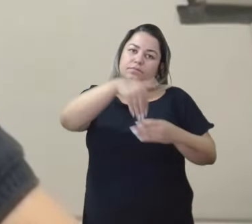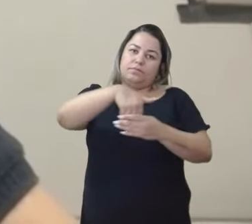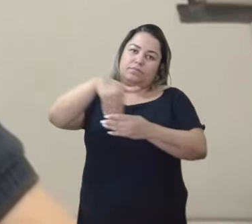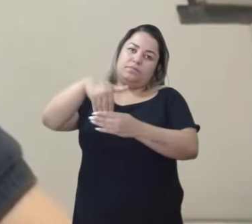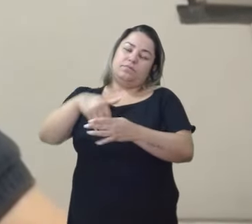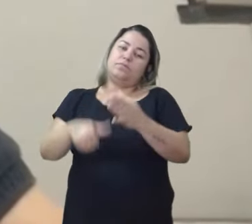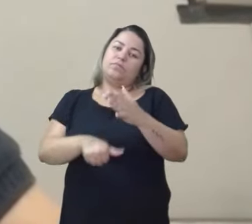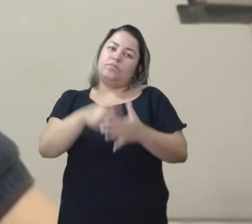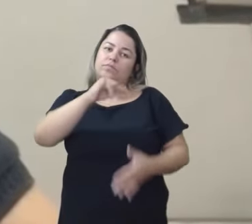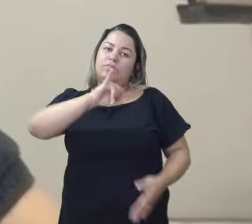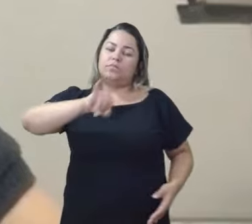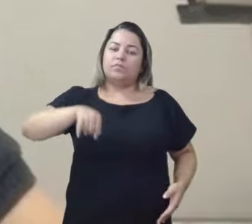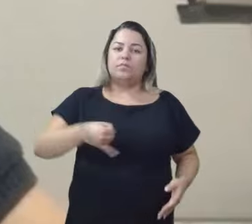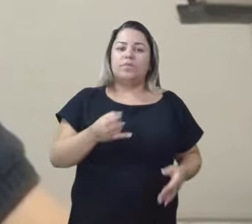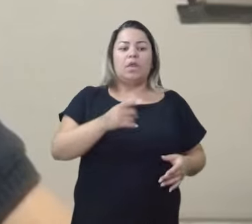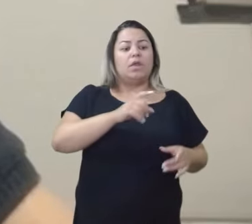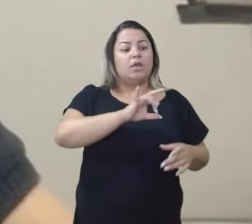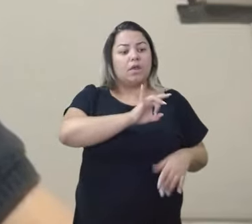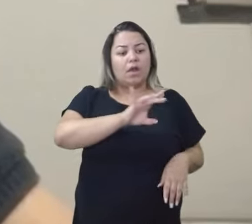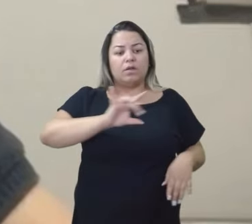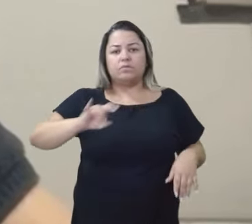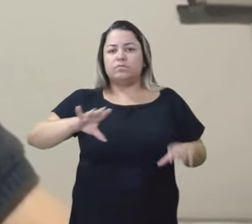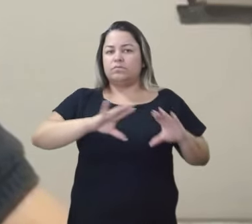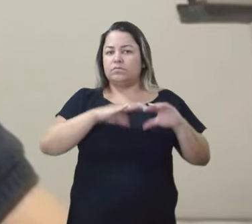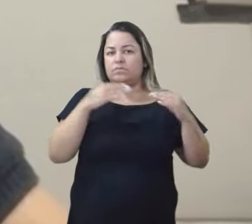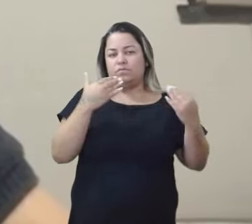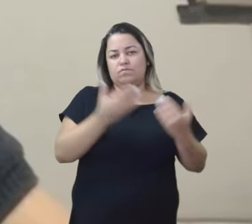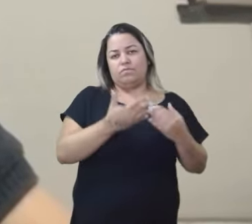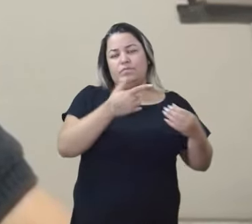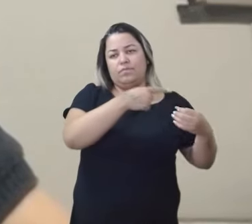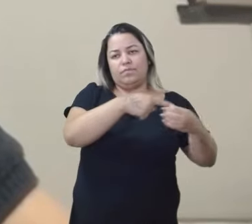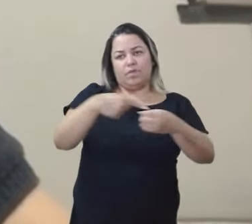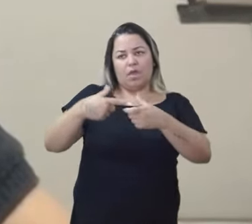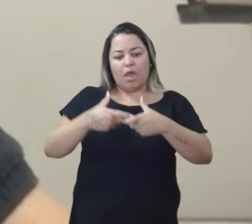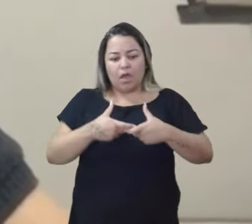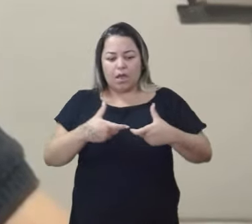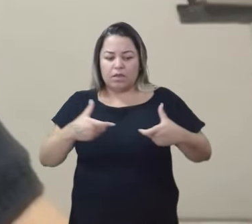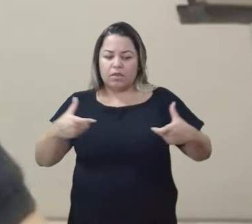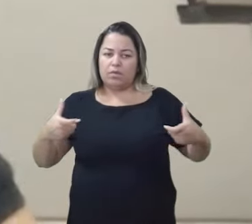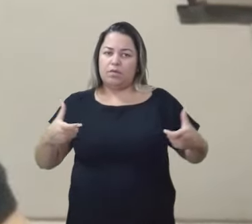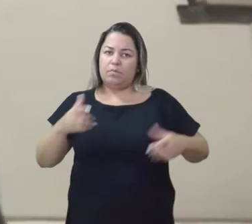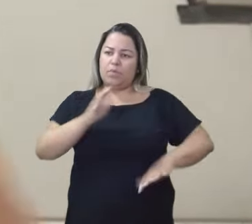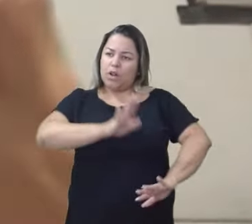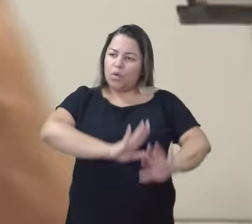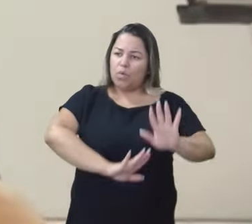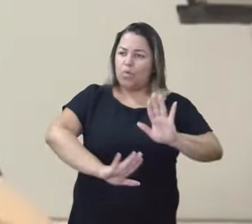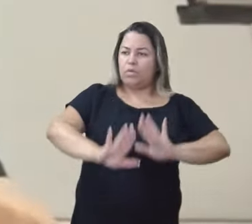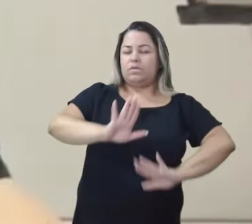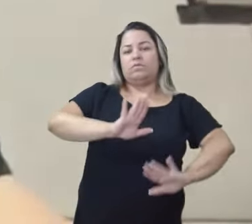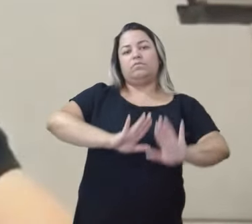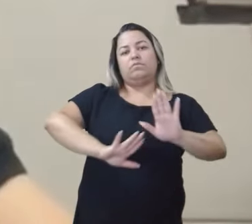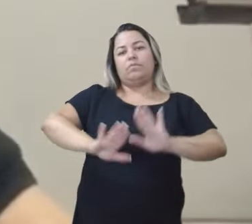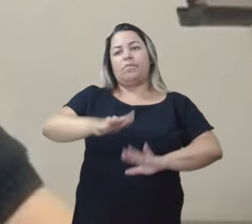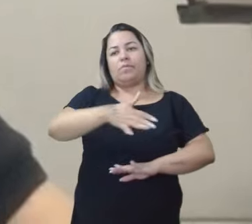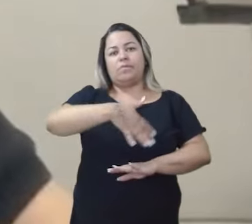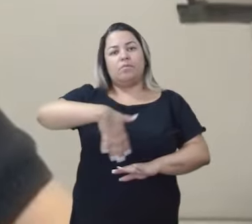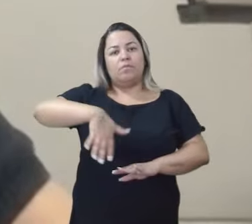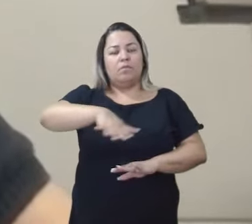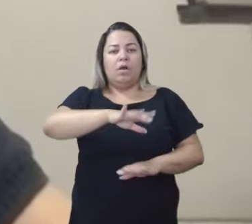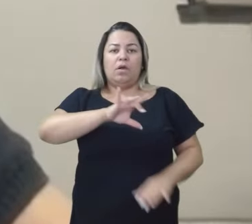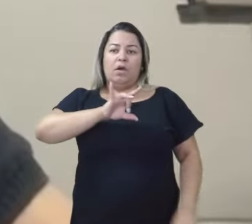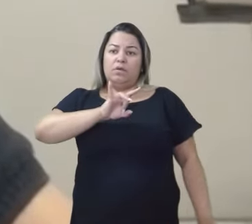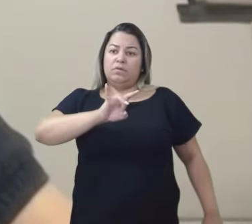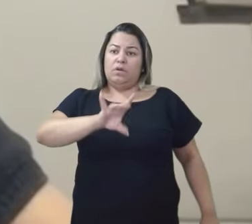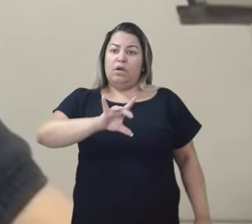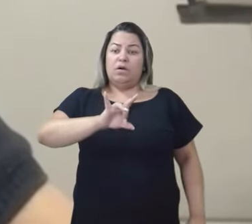janeiro, em cada comunidade específica, olhando a cidade de uma maneira ampla, de uma maneira geral, não só